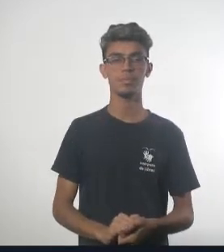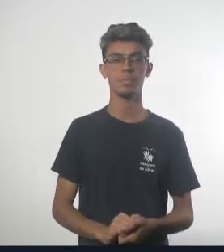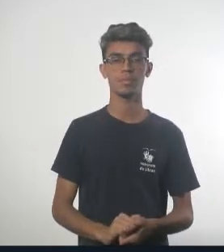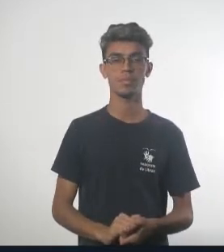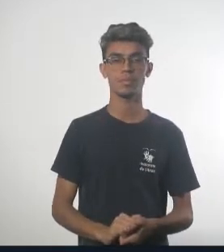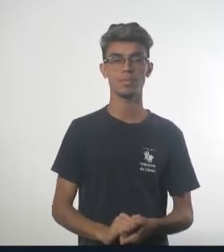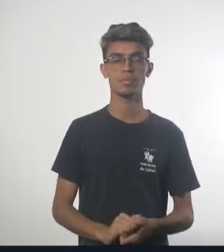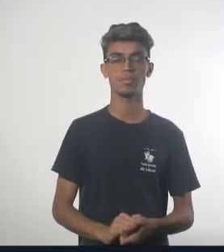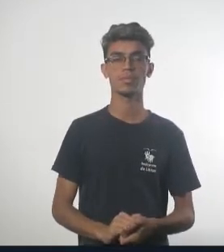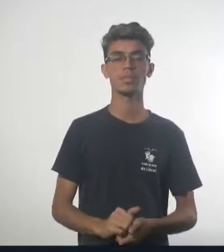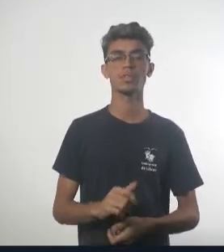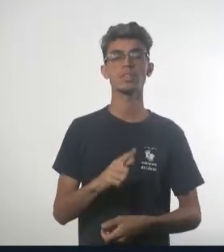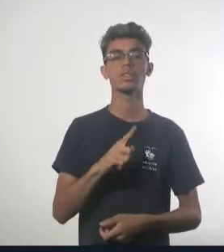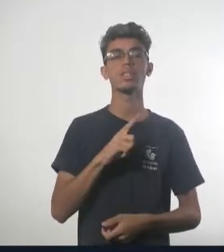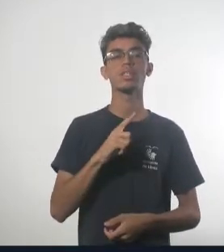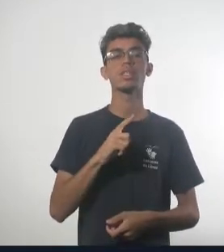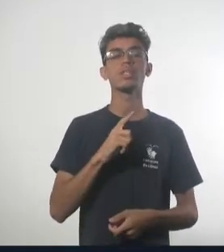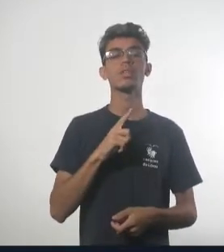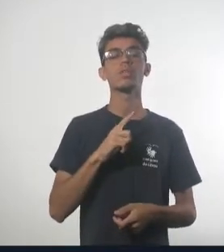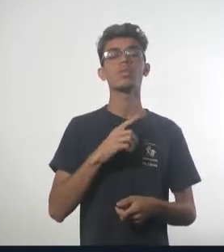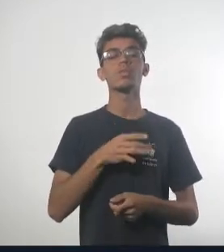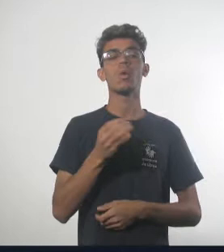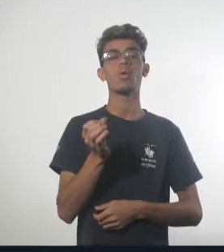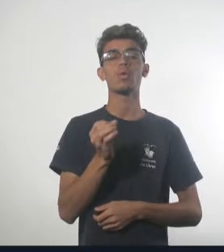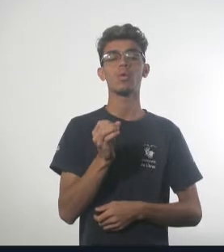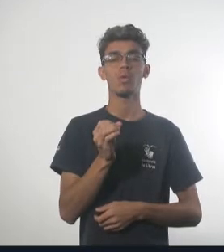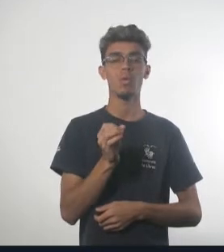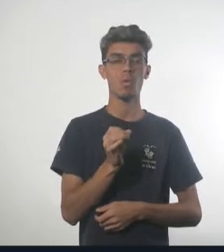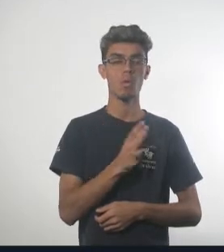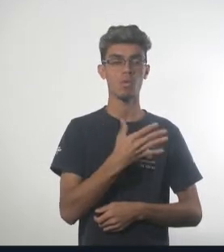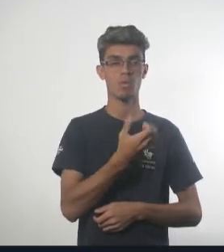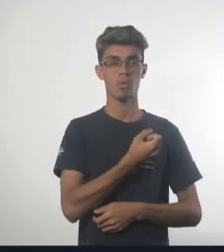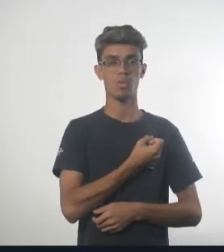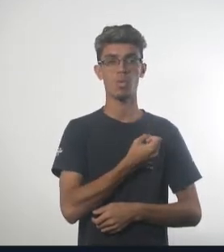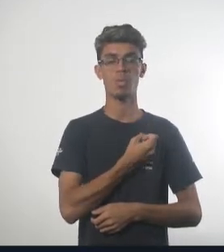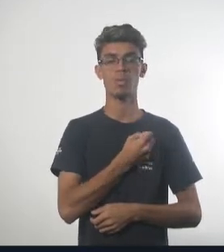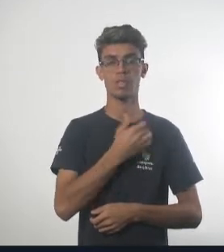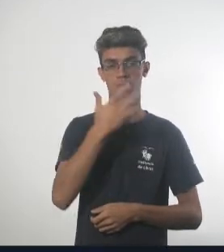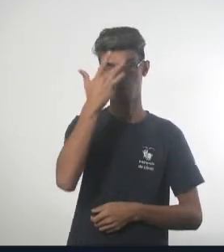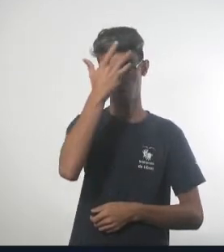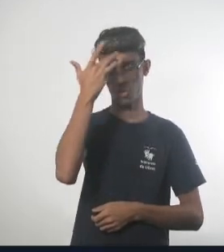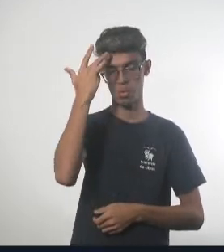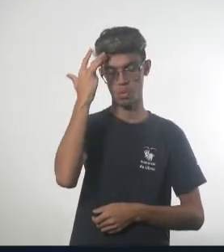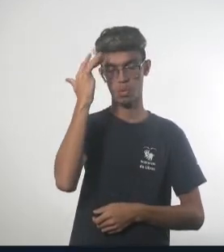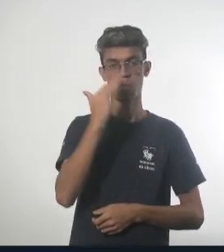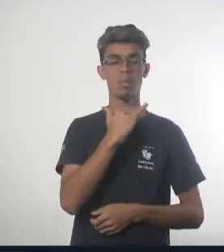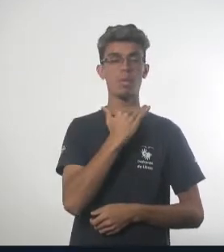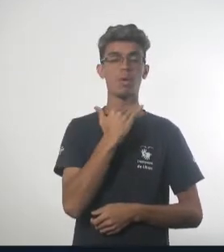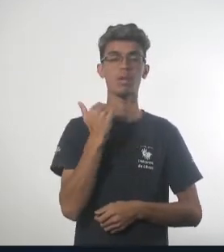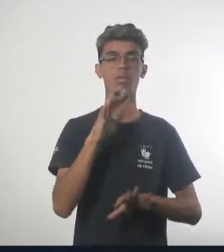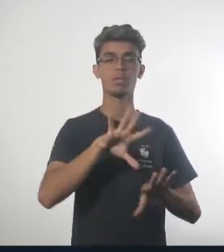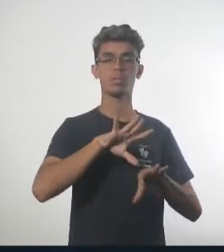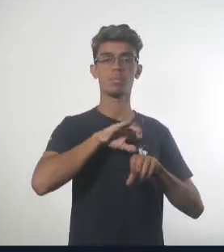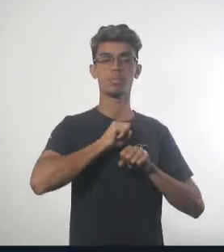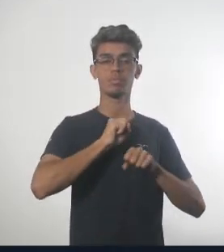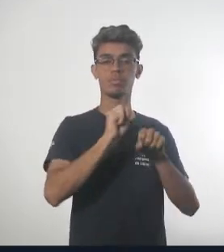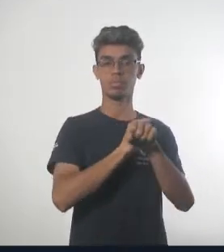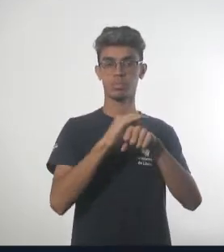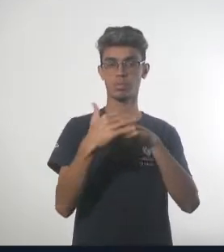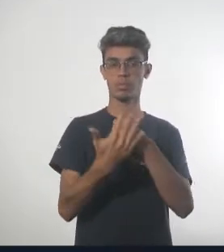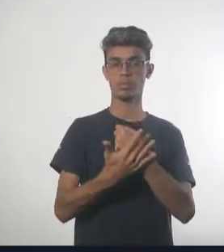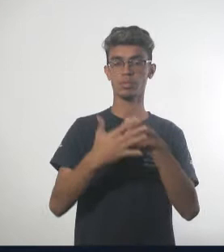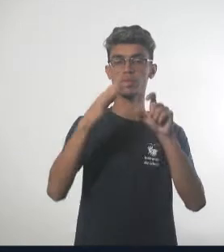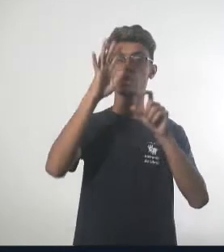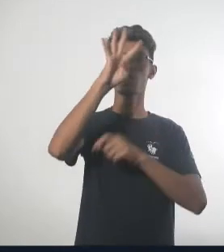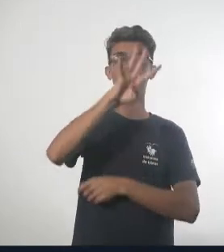Também temos atualização em relação aos óbitos, né, aos óbitos notificados e confirmados para a Covid-19. Nesse gráfico, eles